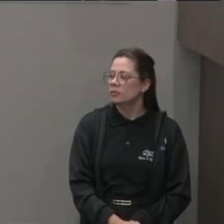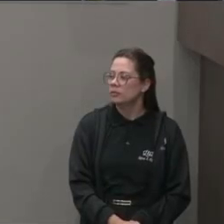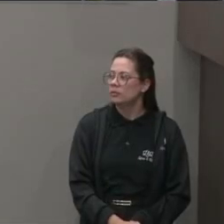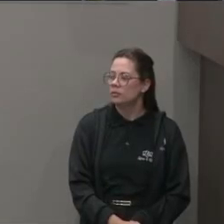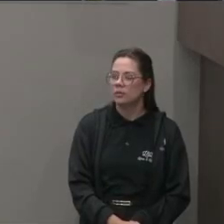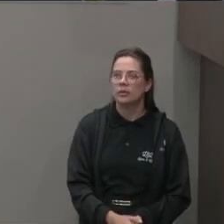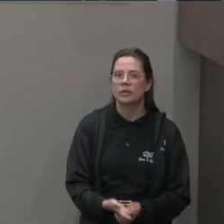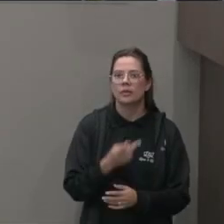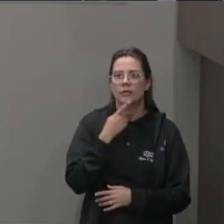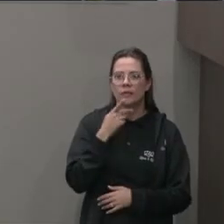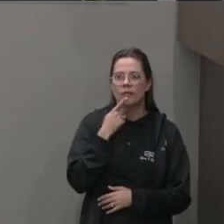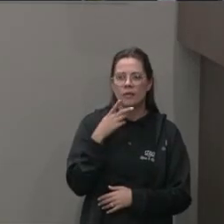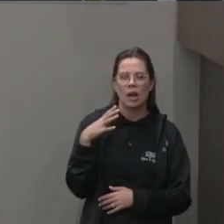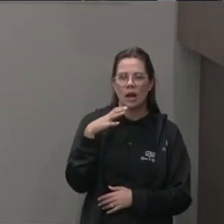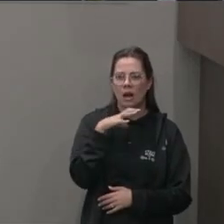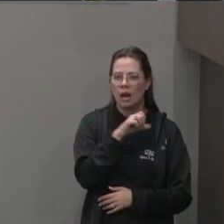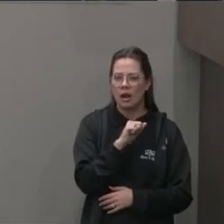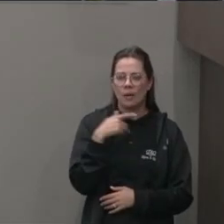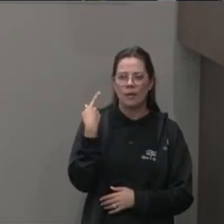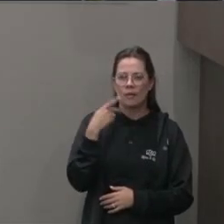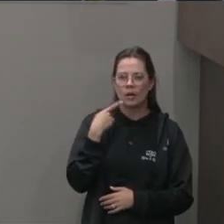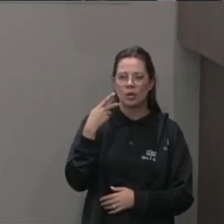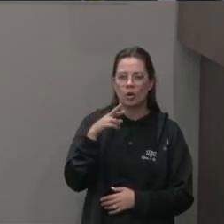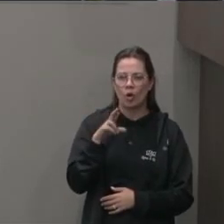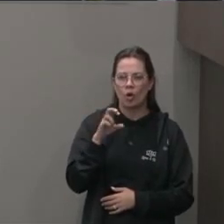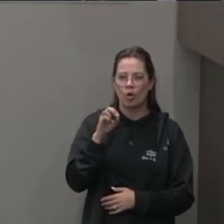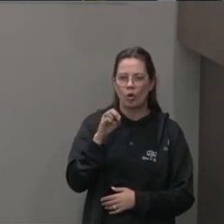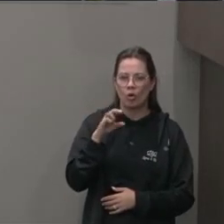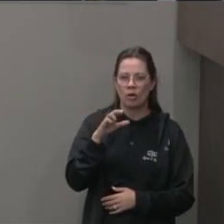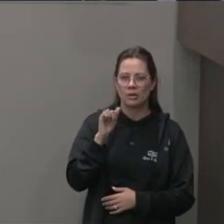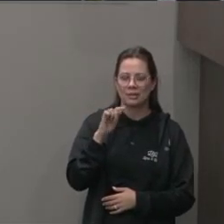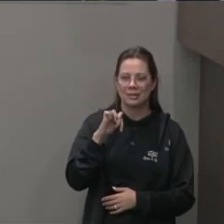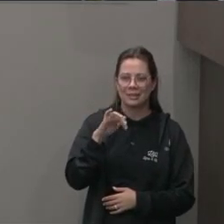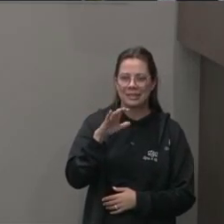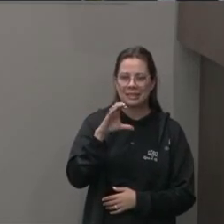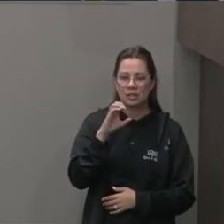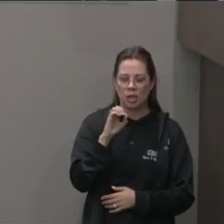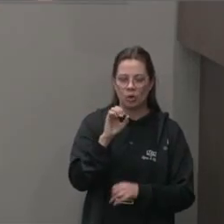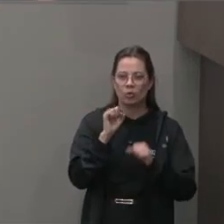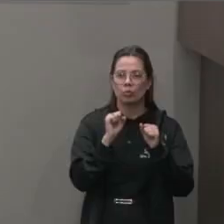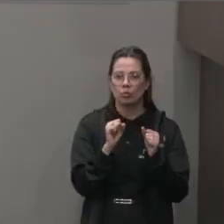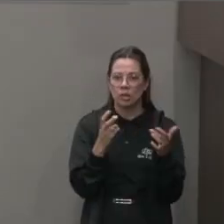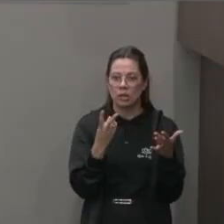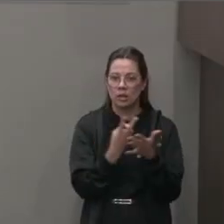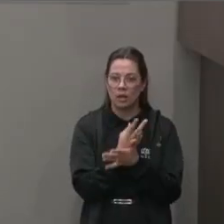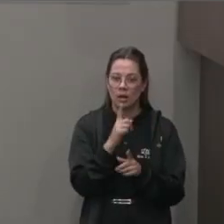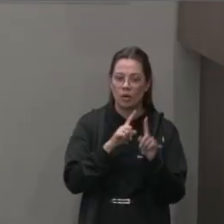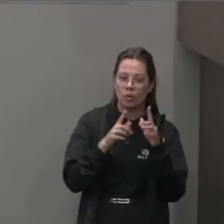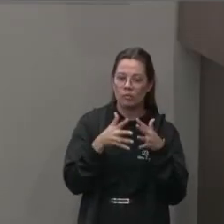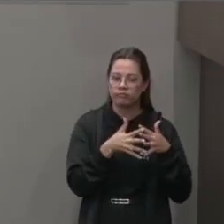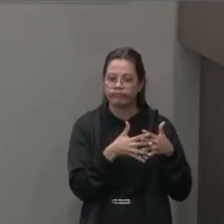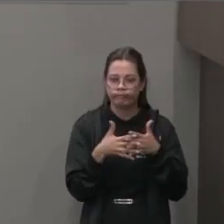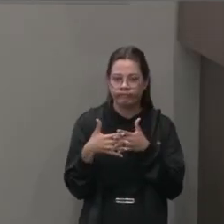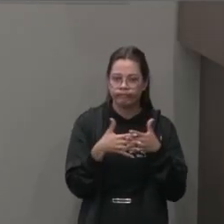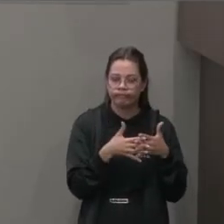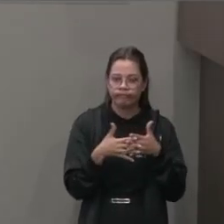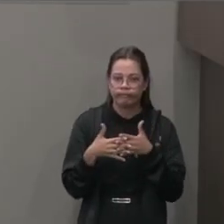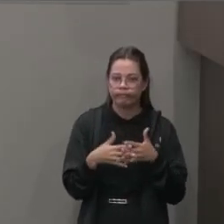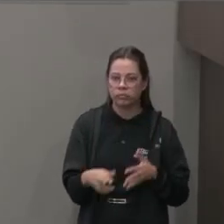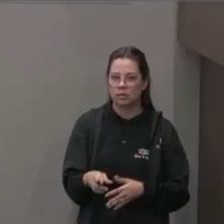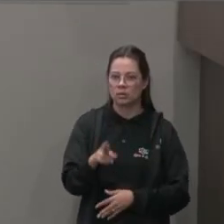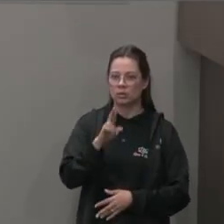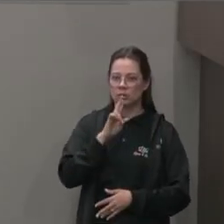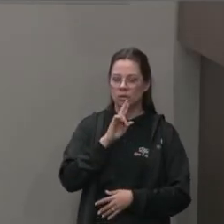Não, rapidamente, vereador Felipe, eu tinha um contato aqui de alguém ligado ao empresário, então realmente pode ser que houve alguma confusão aí, porque o que me responderam agora